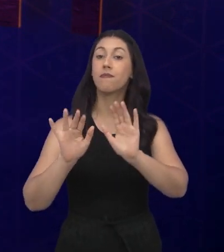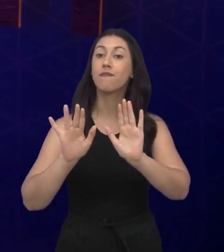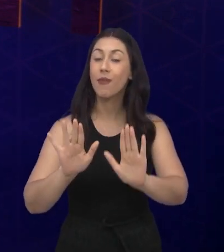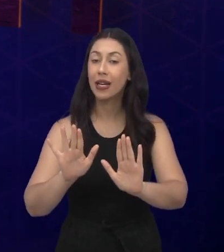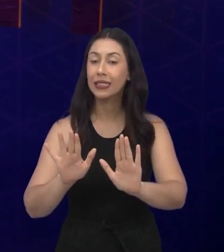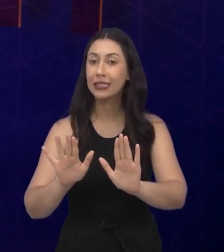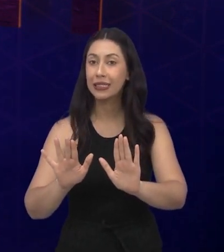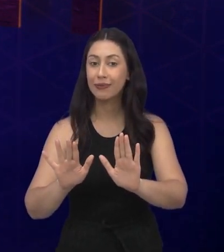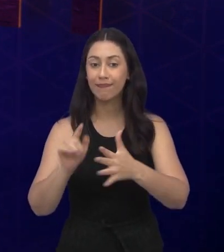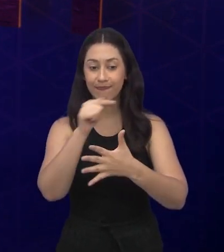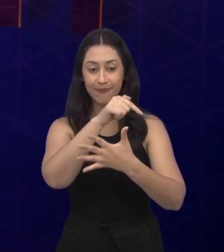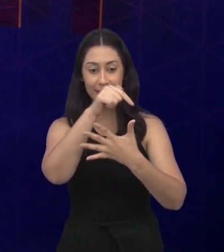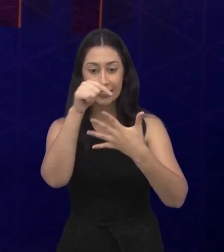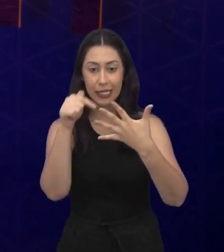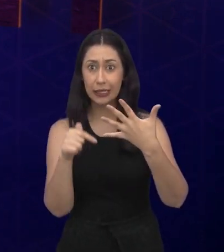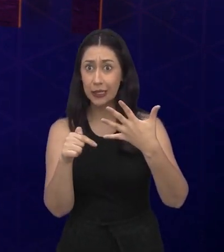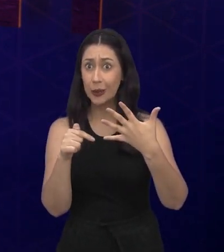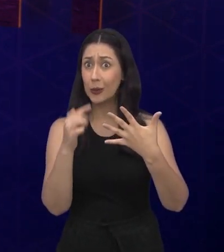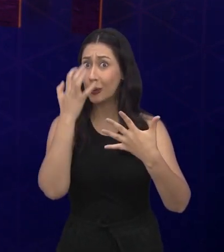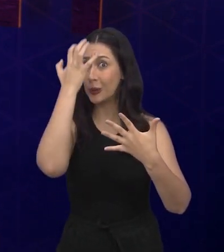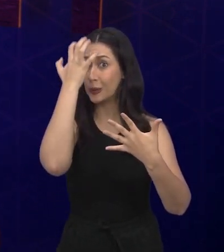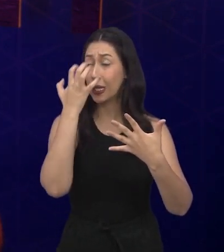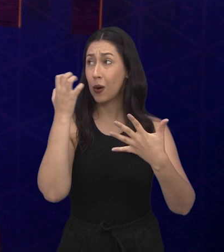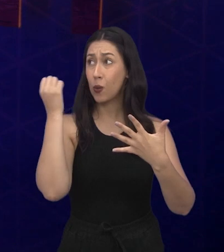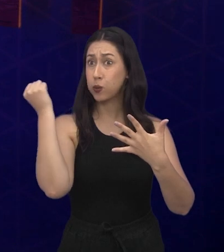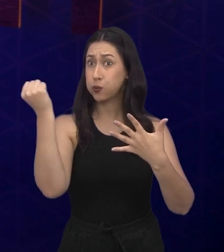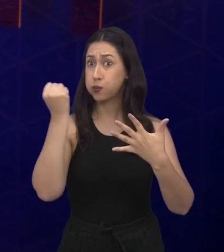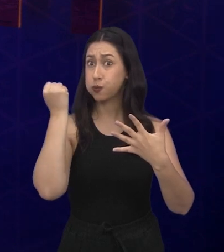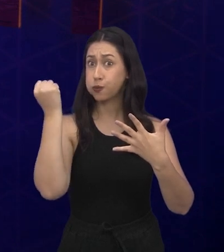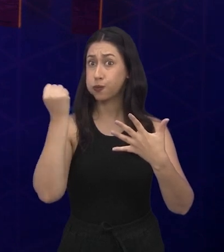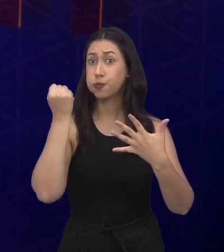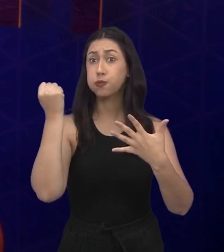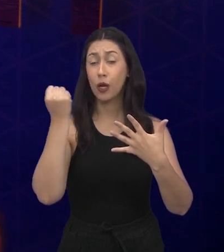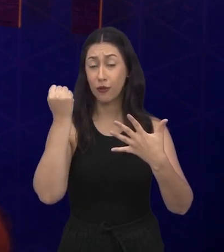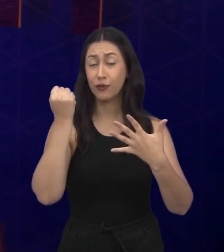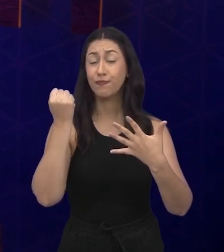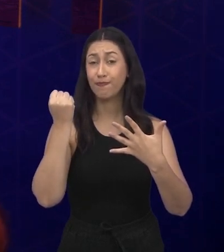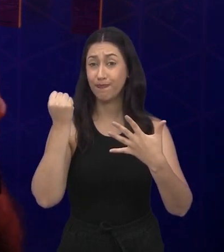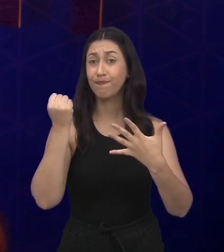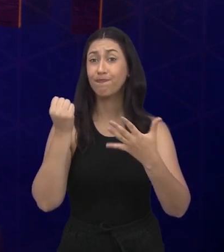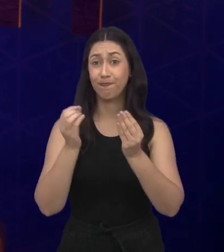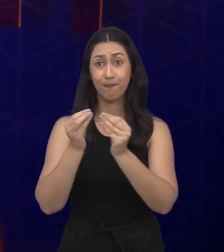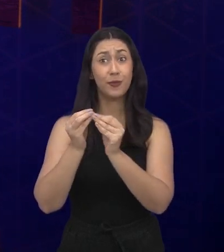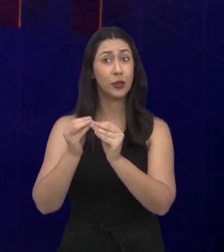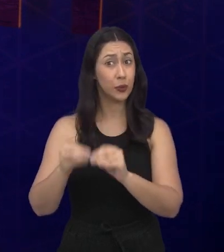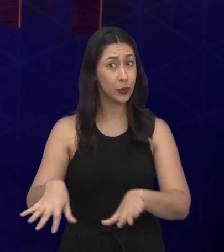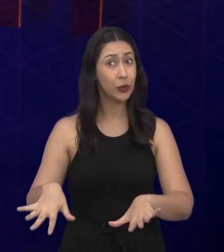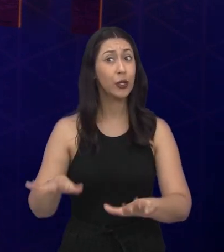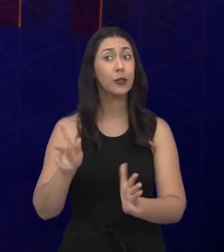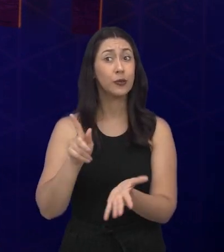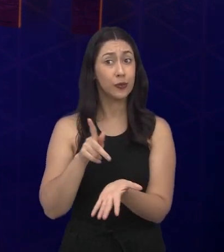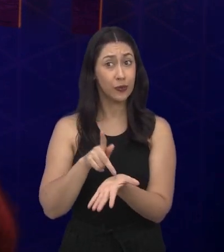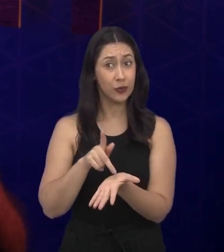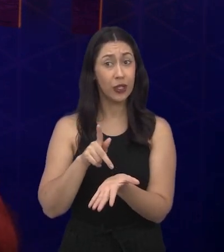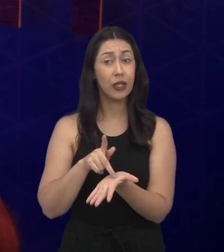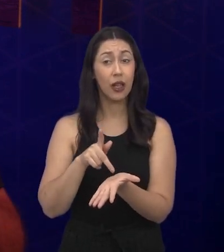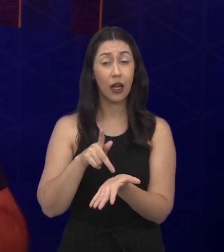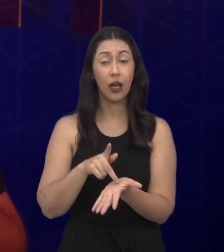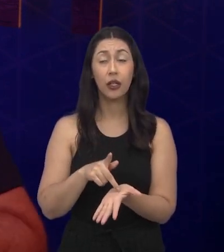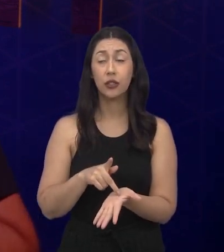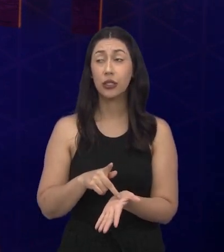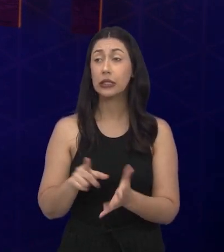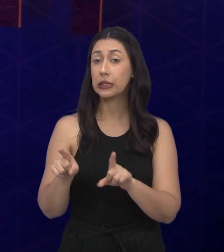são muito críticos, que realmente vão ter impactos gigantescos, ou